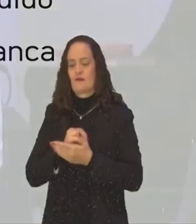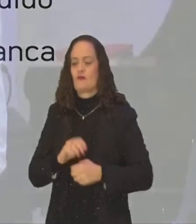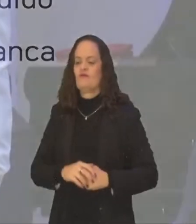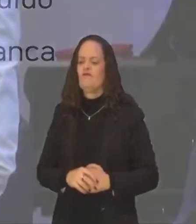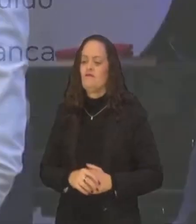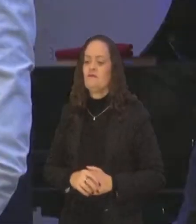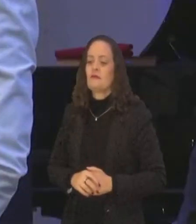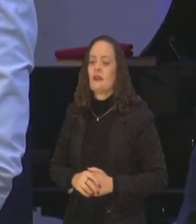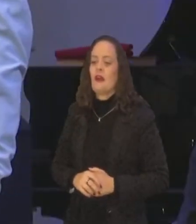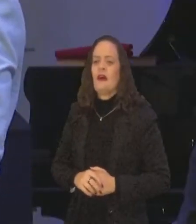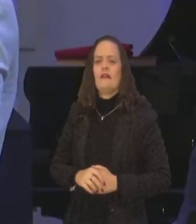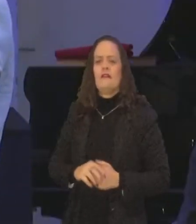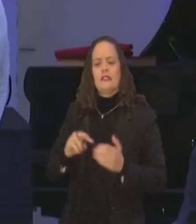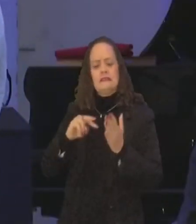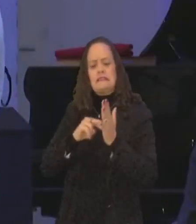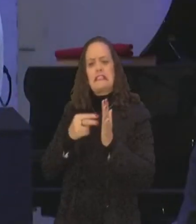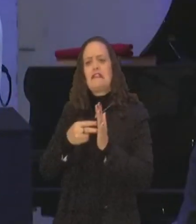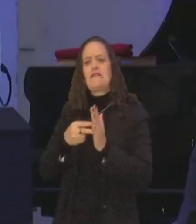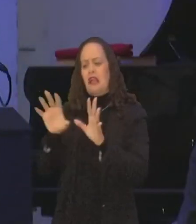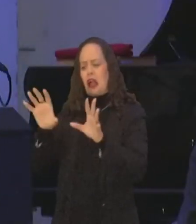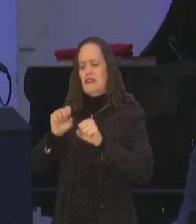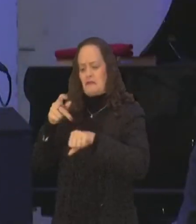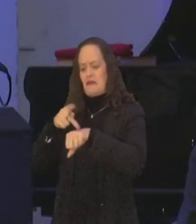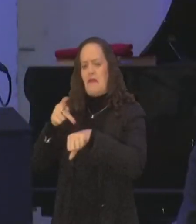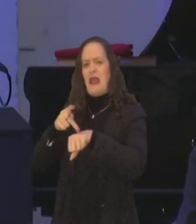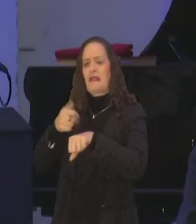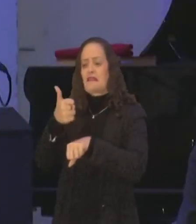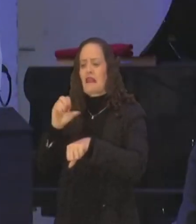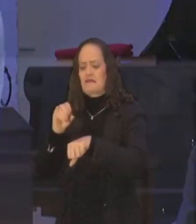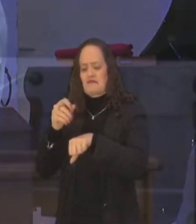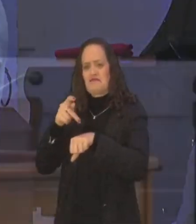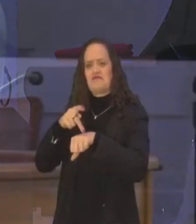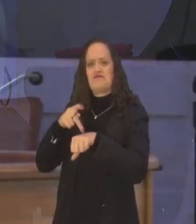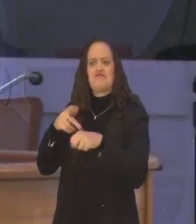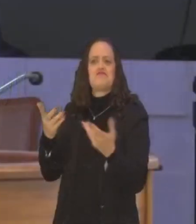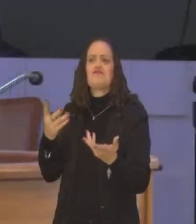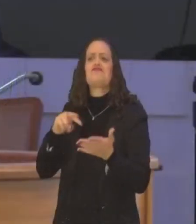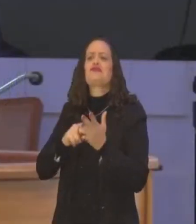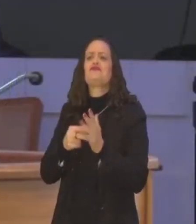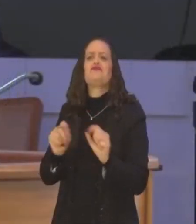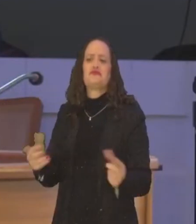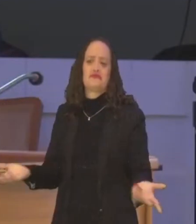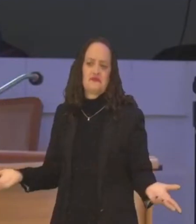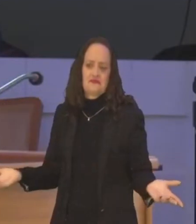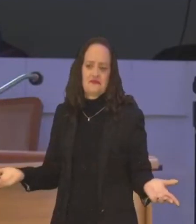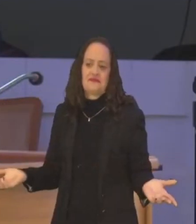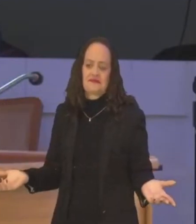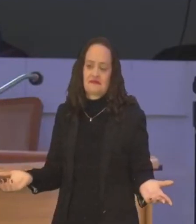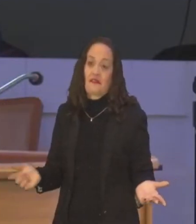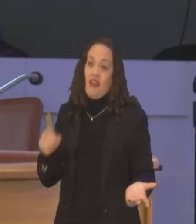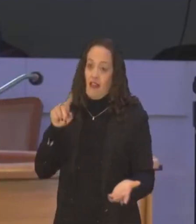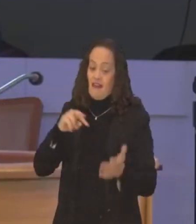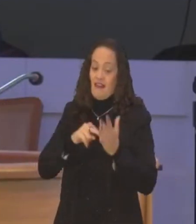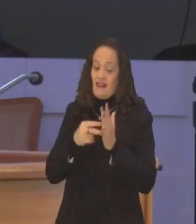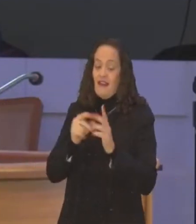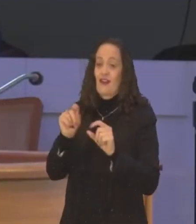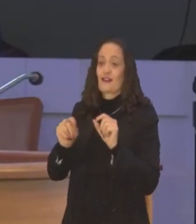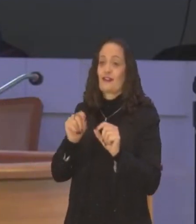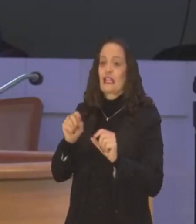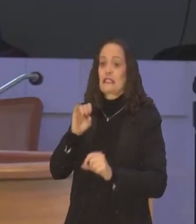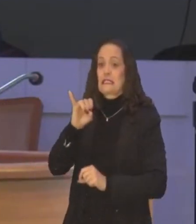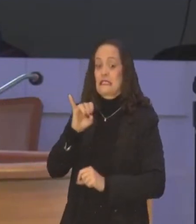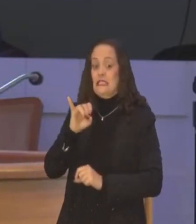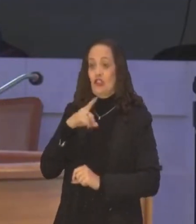pedrinha branca, o que seria o significado dessas pedrinhas brancas, ou desta pedrinha branca. Uma delas é que num processo de